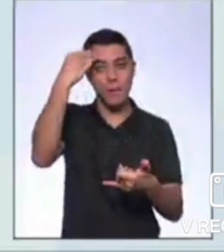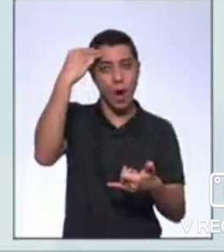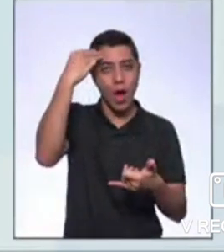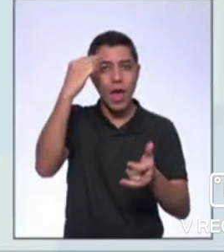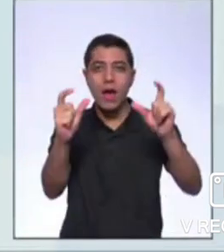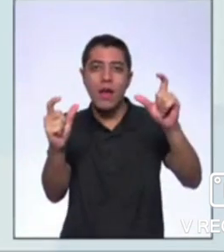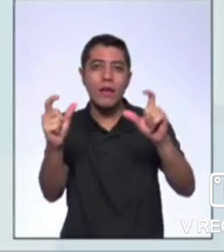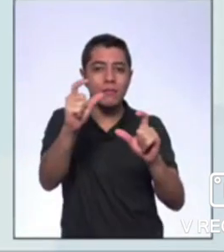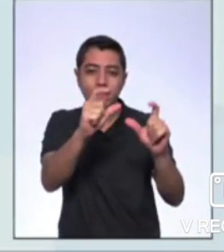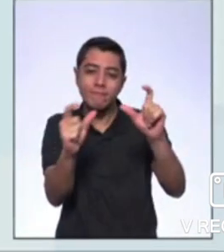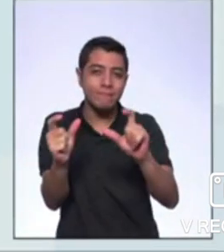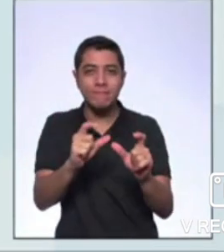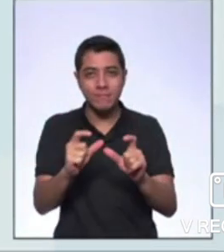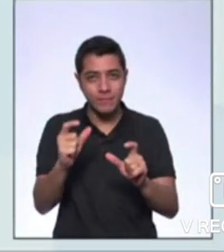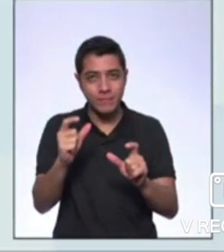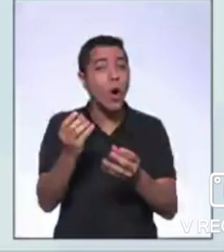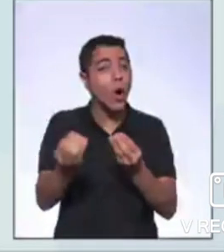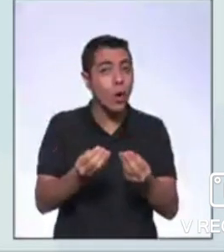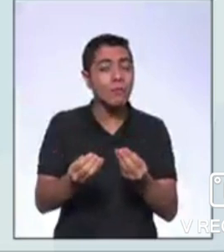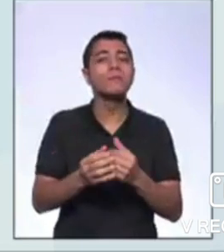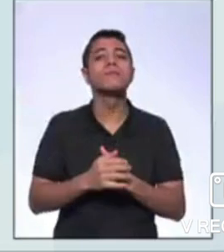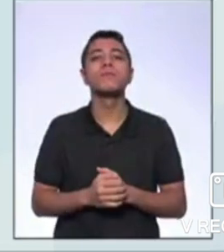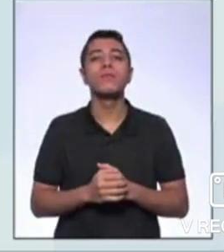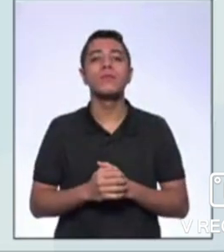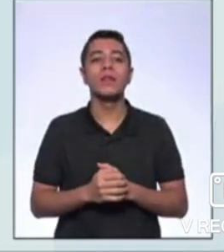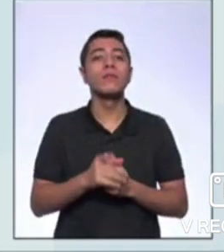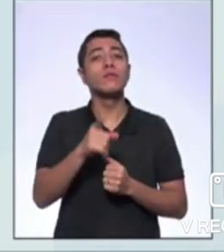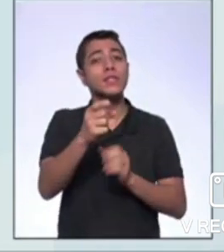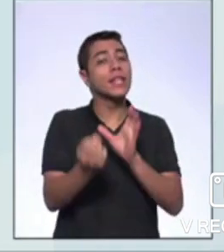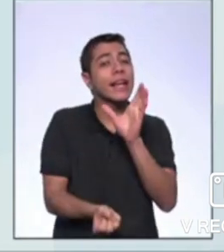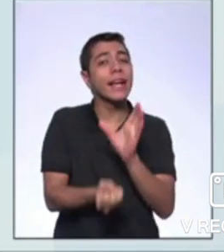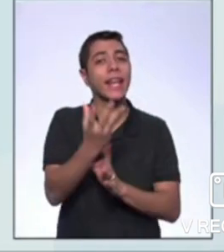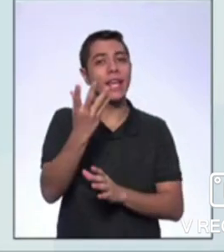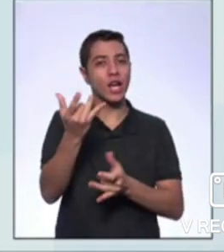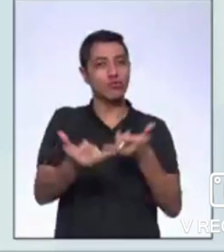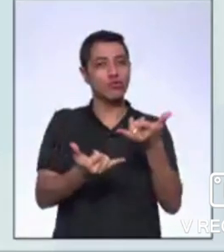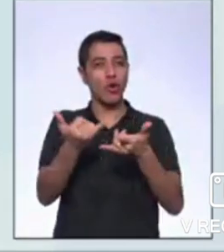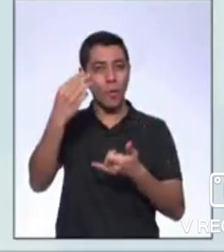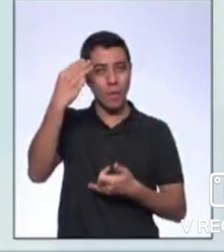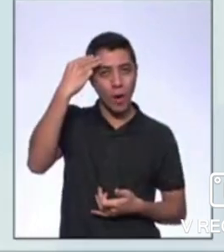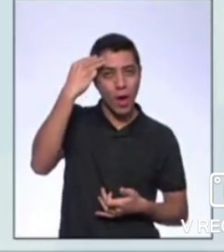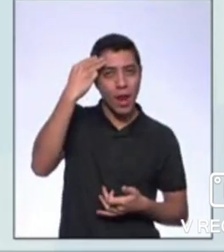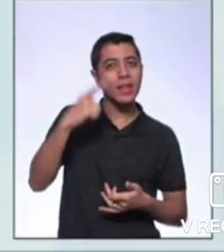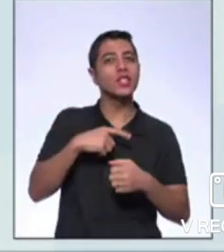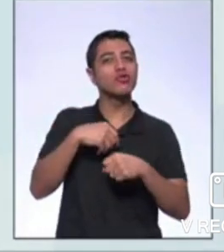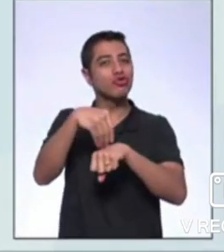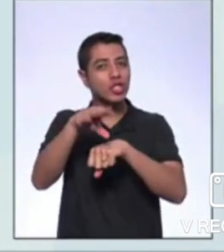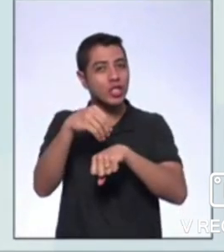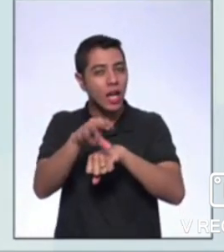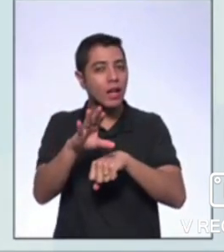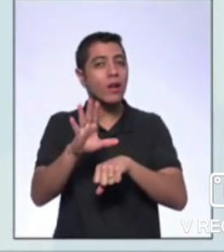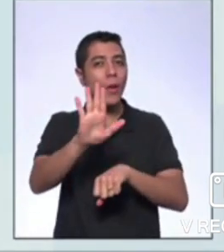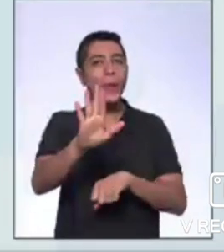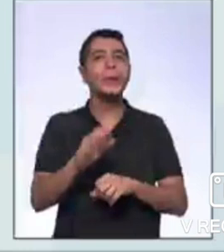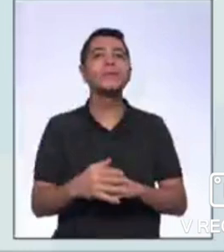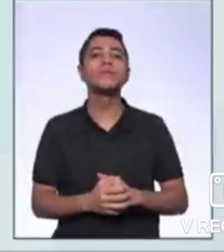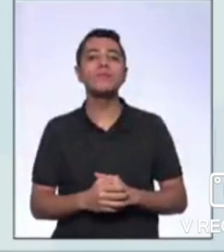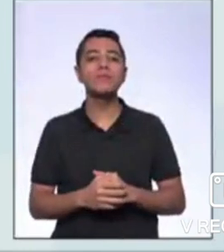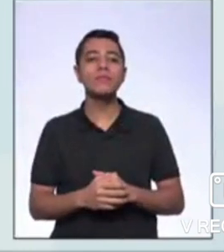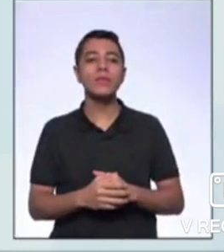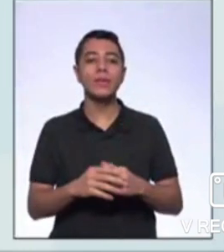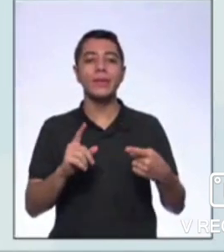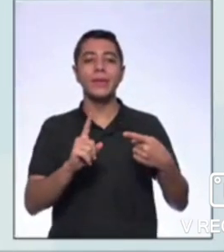os hebreus e crie um jogo da memória. Crie dicas e respostas curtas conforme exemplo. Então, a saída dos hebreus do Egito é o Êxodo.